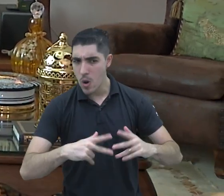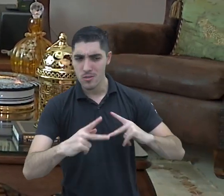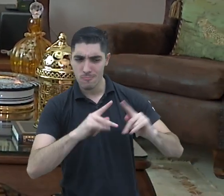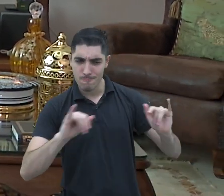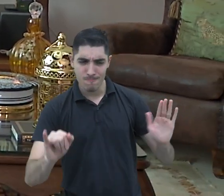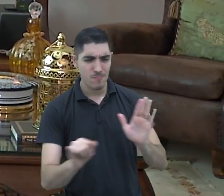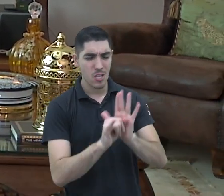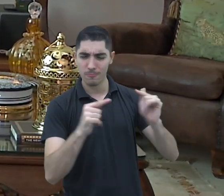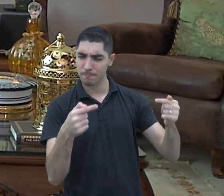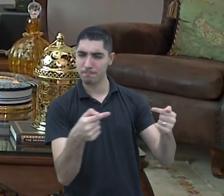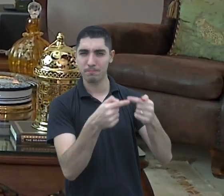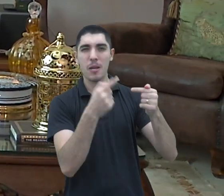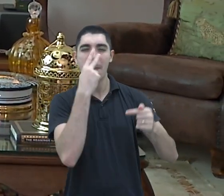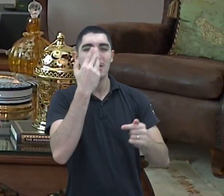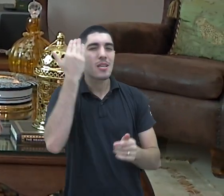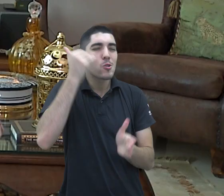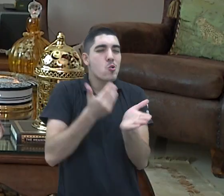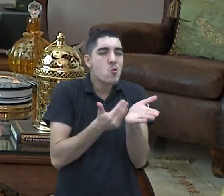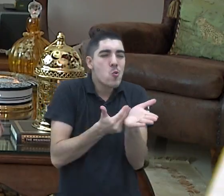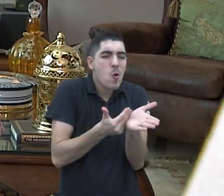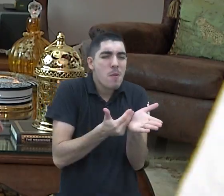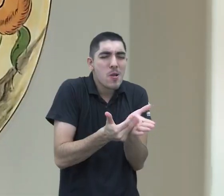eu brinco, somos minhocas da terra.